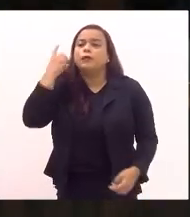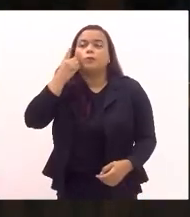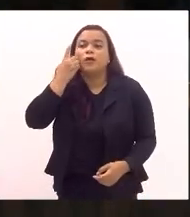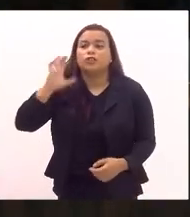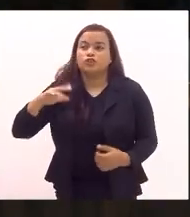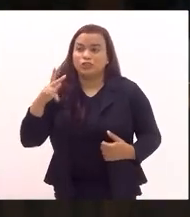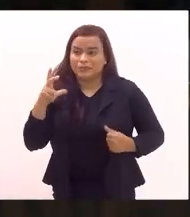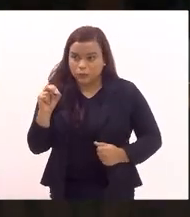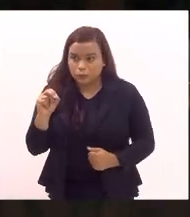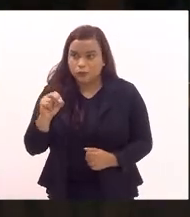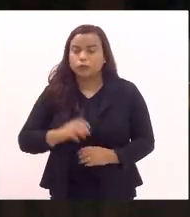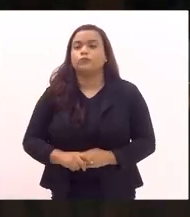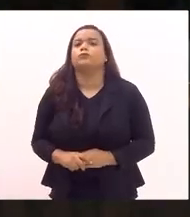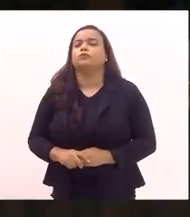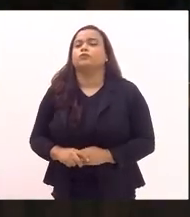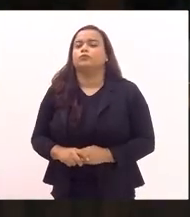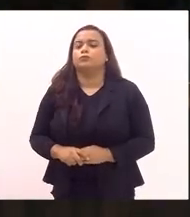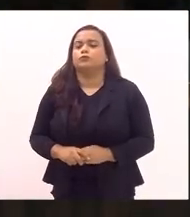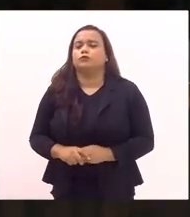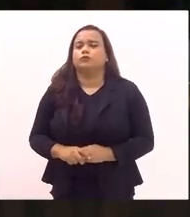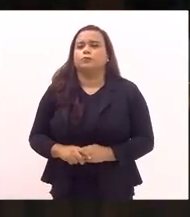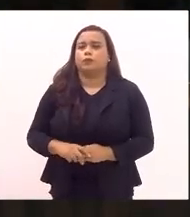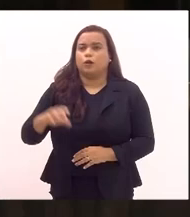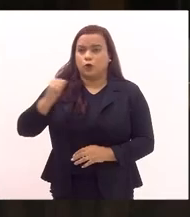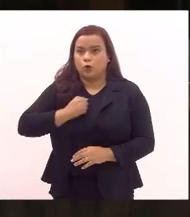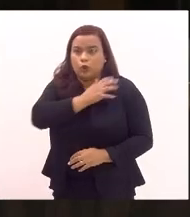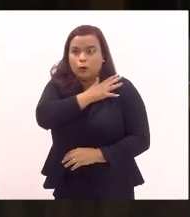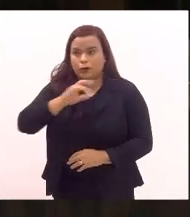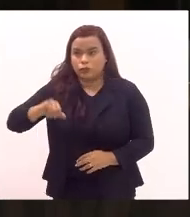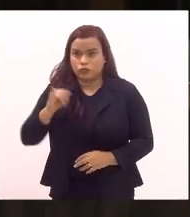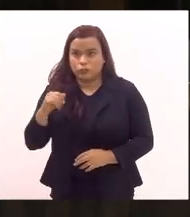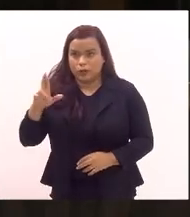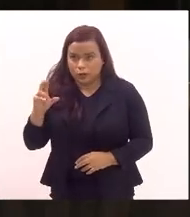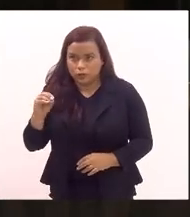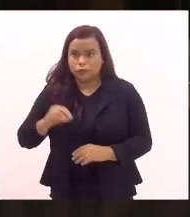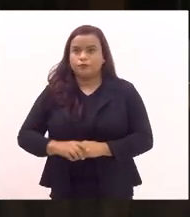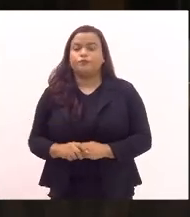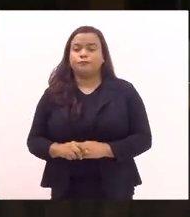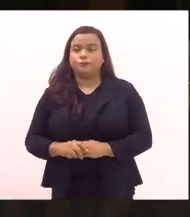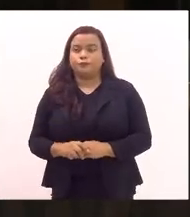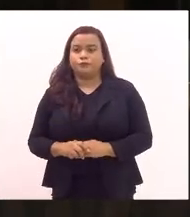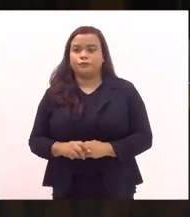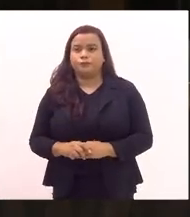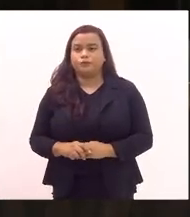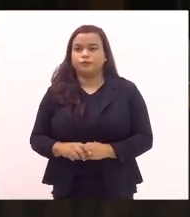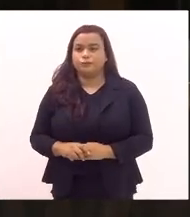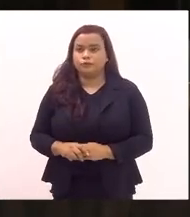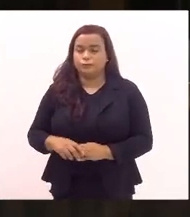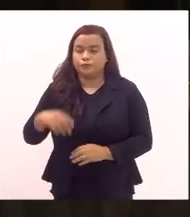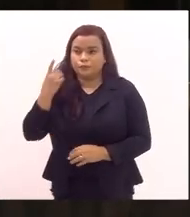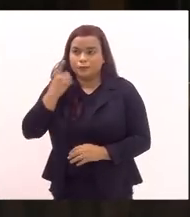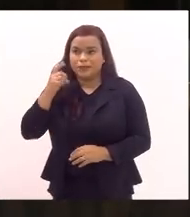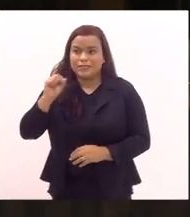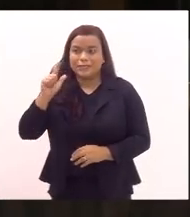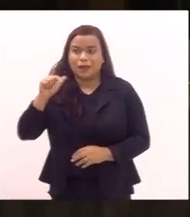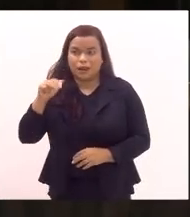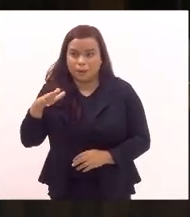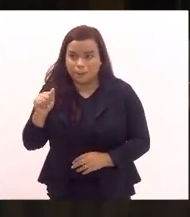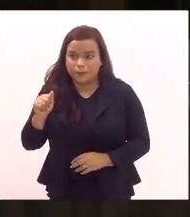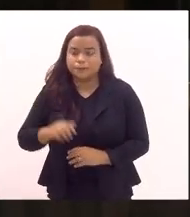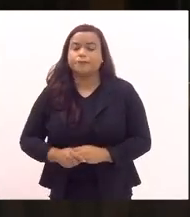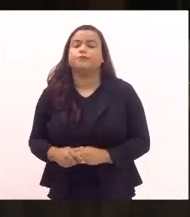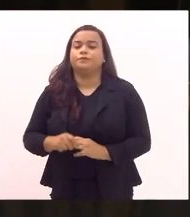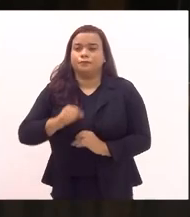Chiquinho da Mangueira é tatu Chiquinho da Mangueira Deputado Coronel Jairo Deputado Coronel Jairo Deputado Coronel Salema